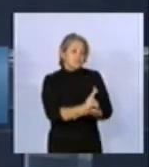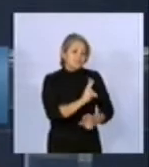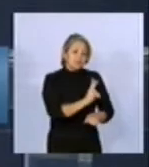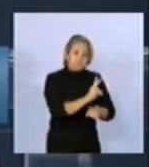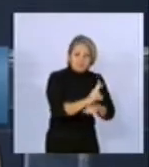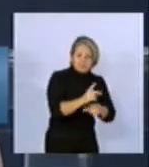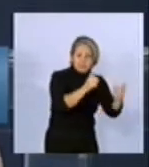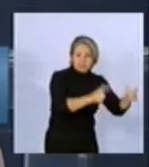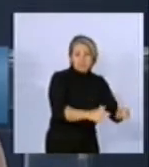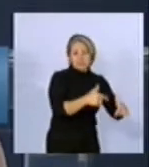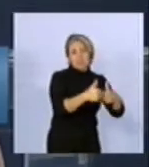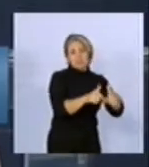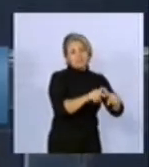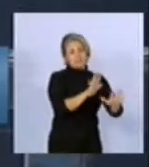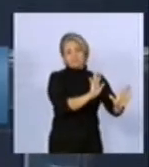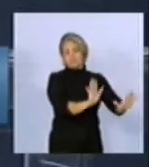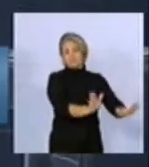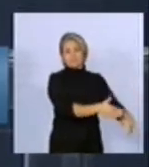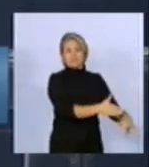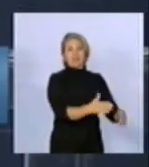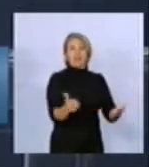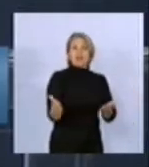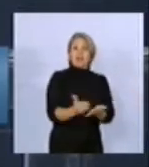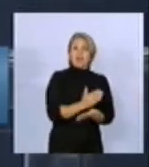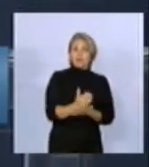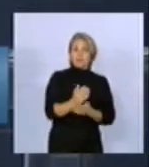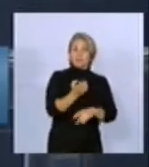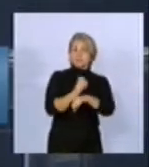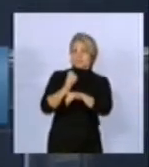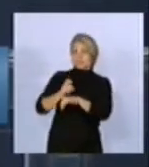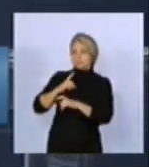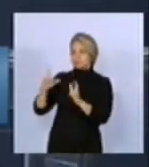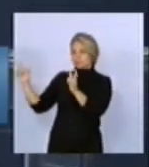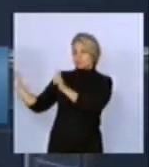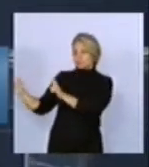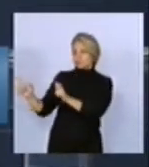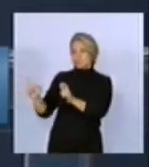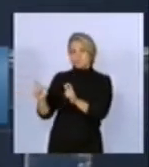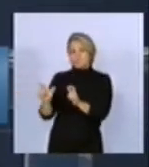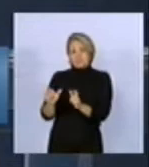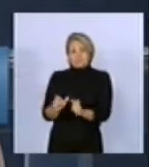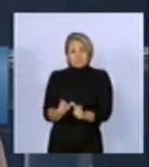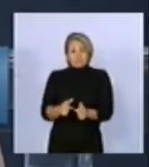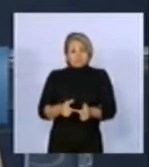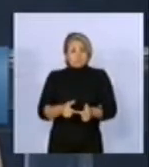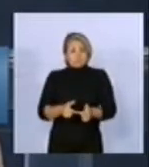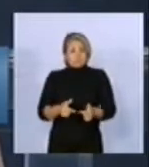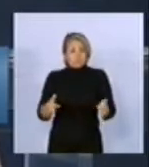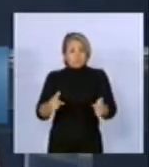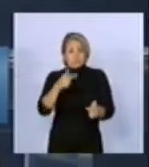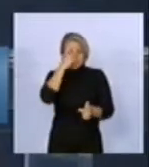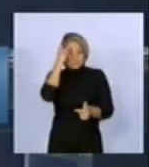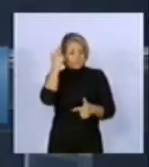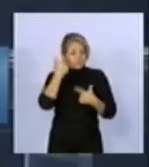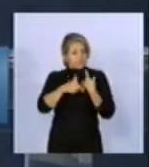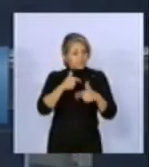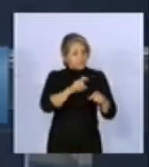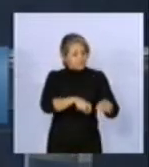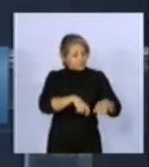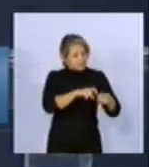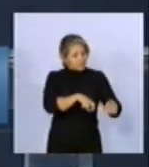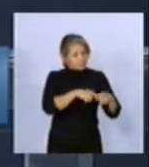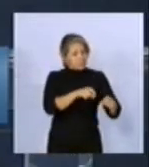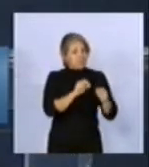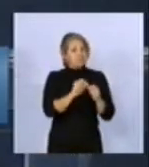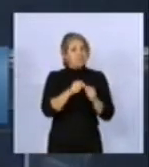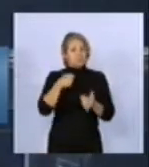essa nova realidade a gente veio aqui em alguns extratos a uma diminuição grande de produtores eles estão fazendo